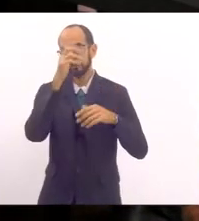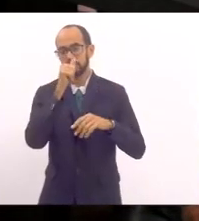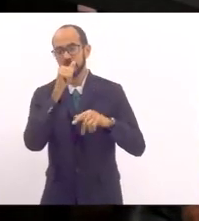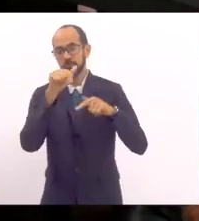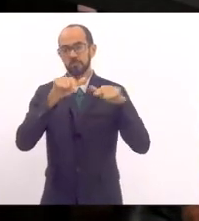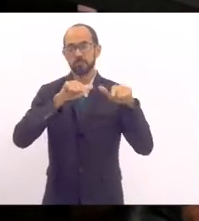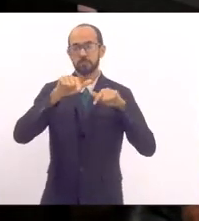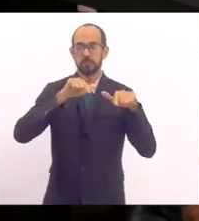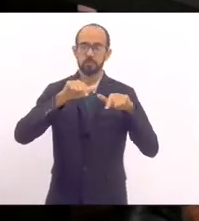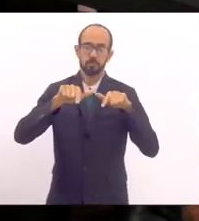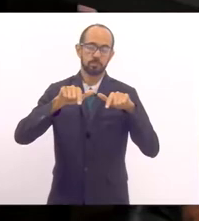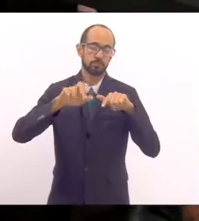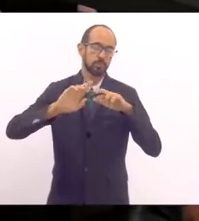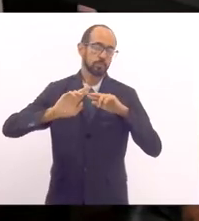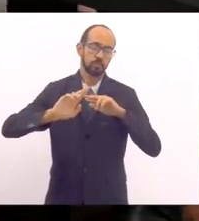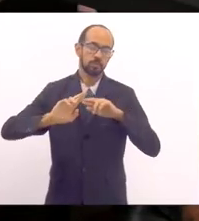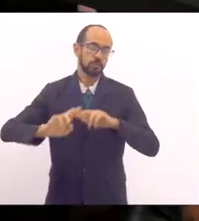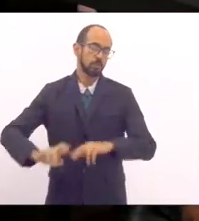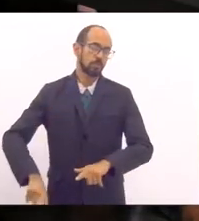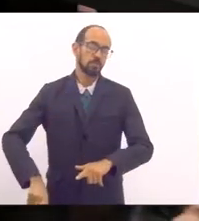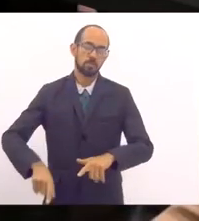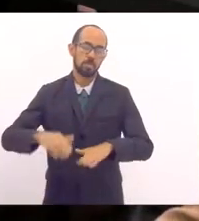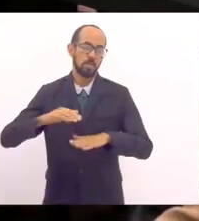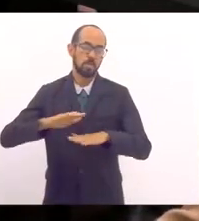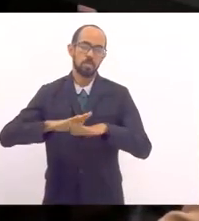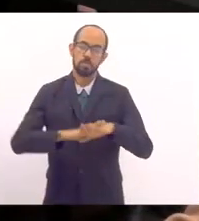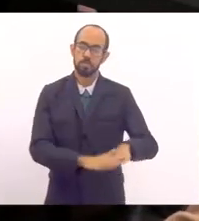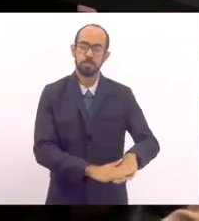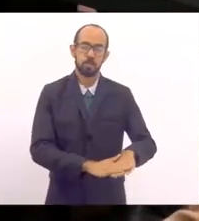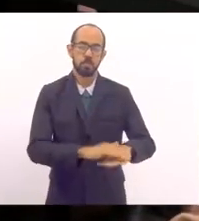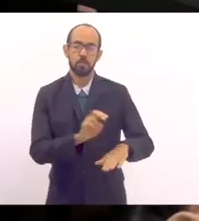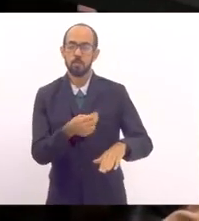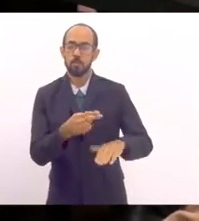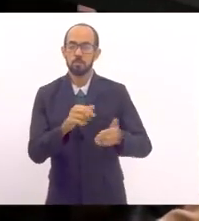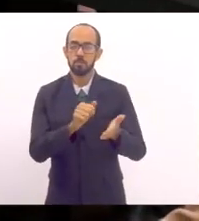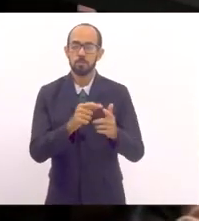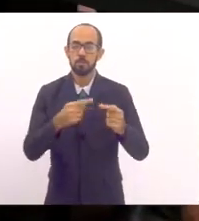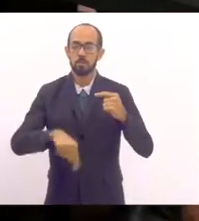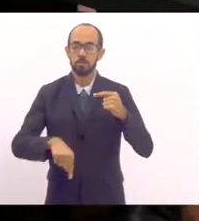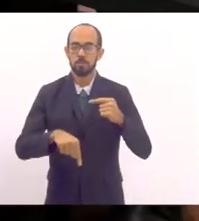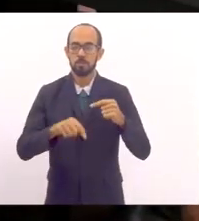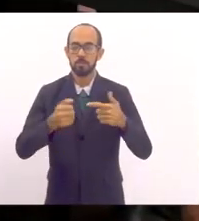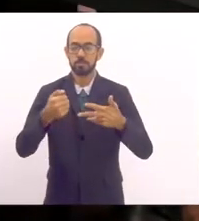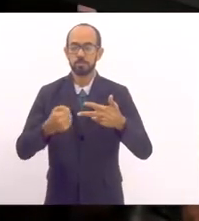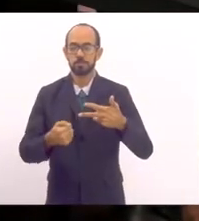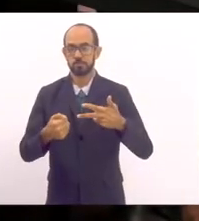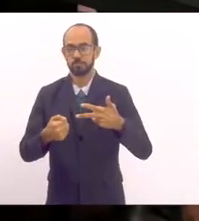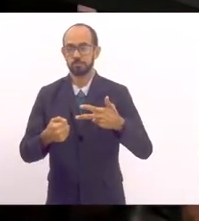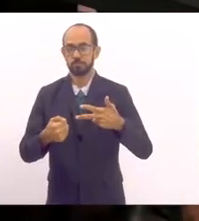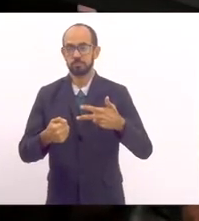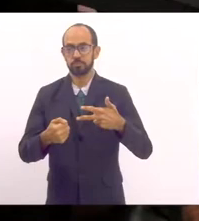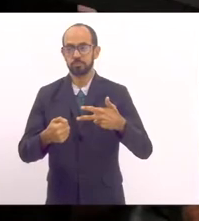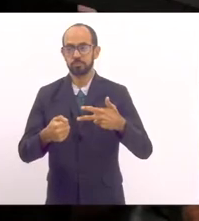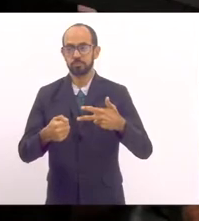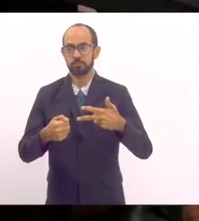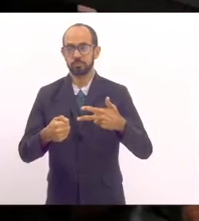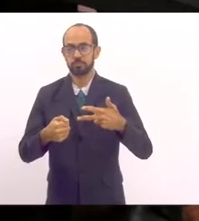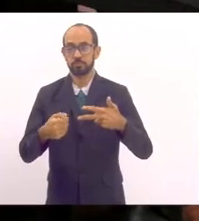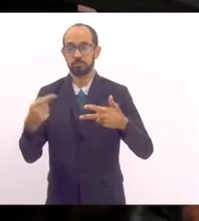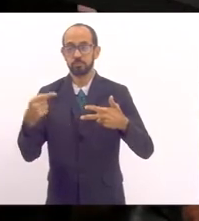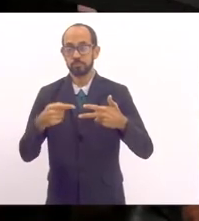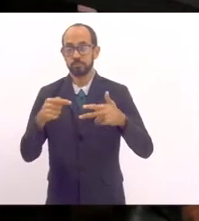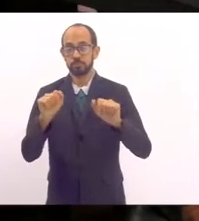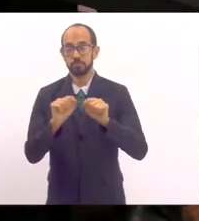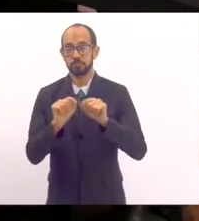ilegalidade que não é coibida, que não é fiscalizada pelo poder público. Isso coloca o poder público